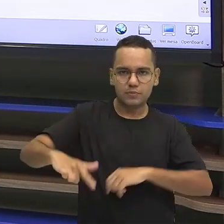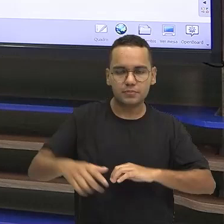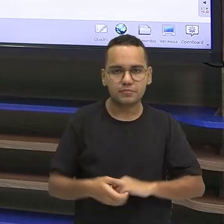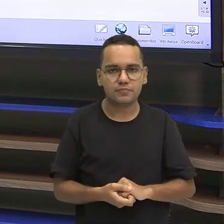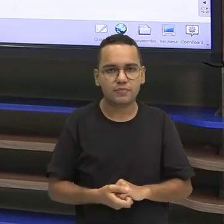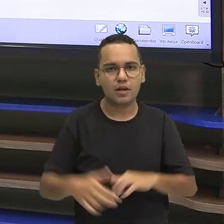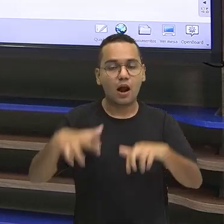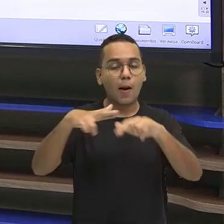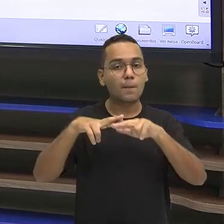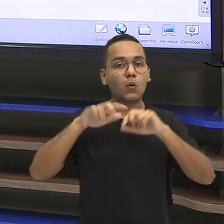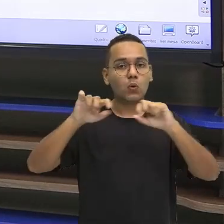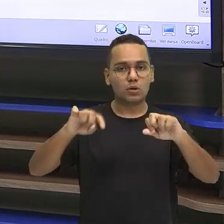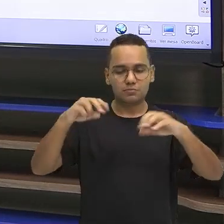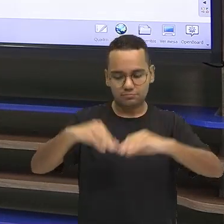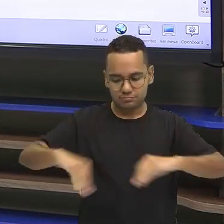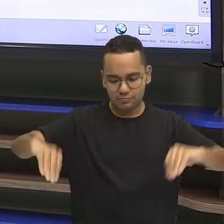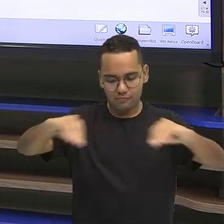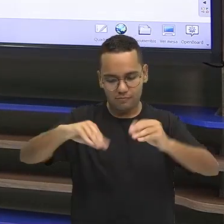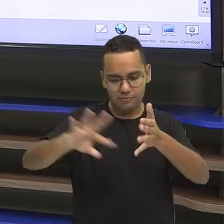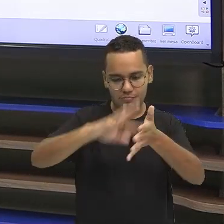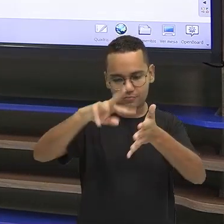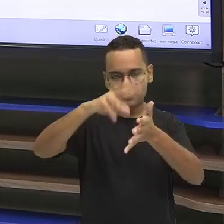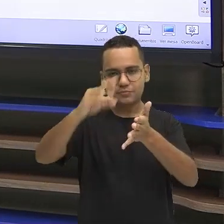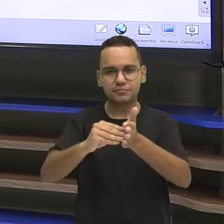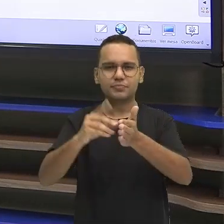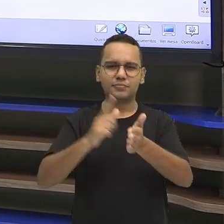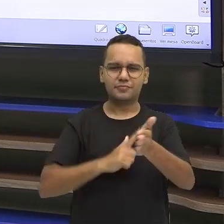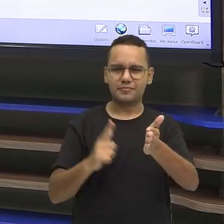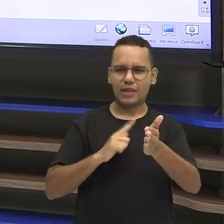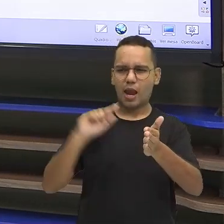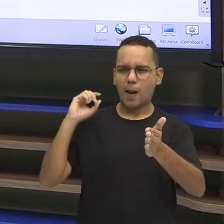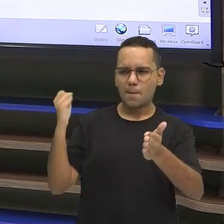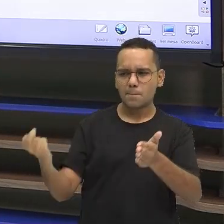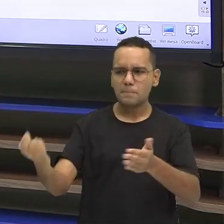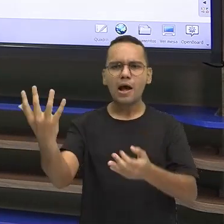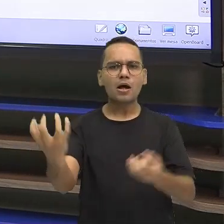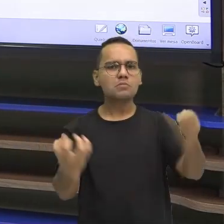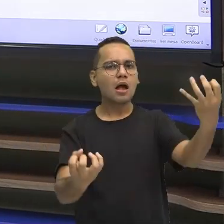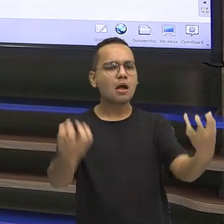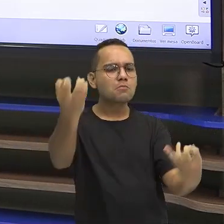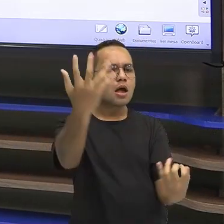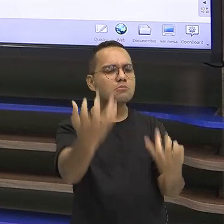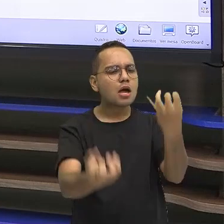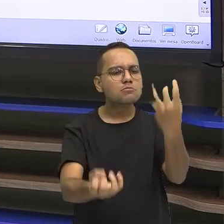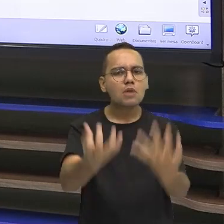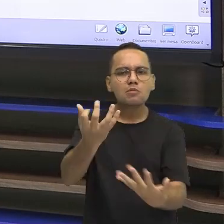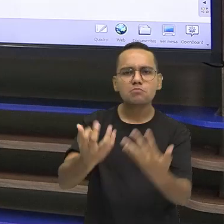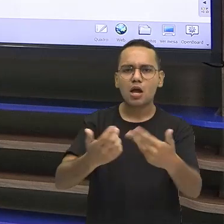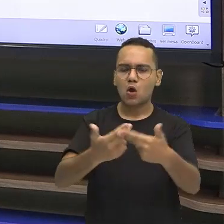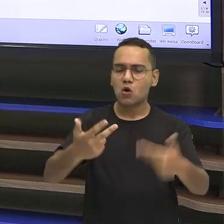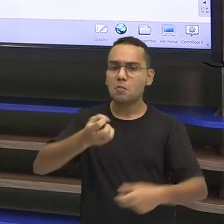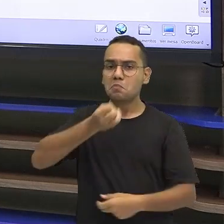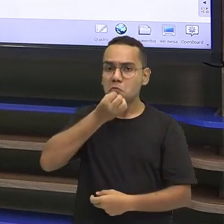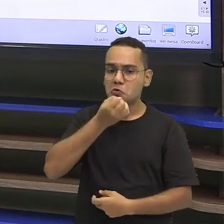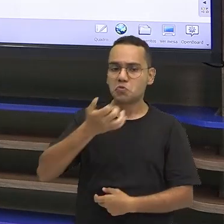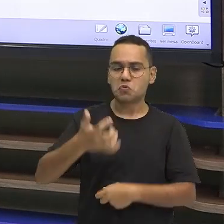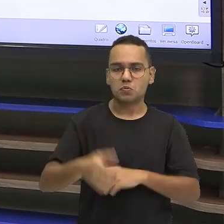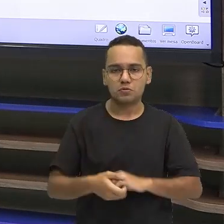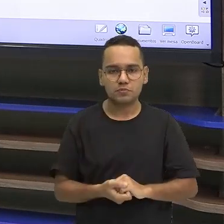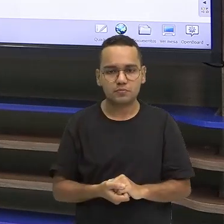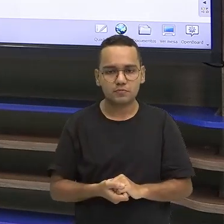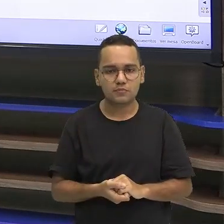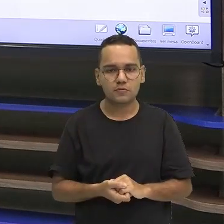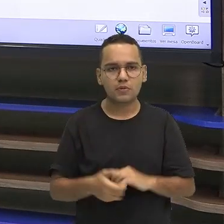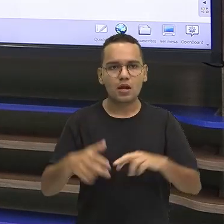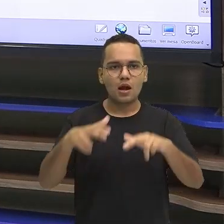Então o solo amazônico, apesar da sua cobertura vegetal ser bem grande, né? A gente tem um solo pobre, tá? Então a